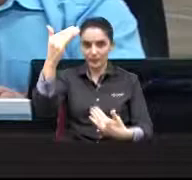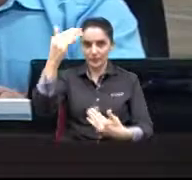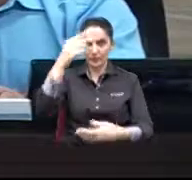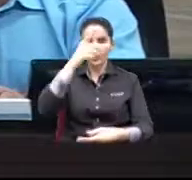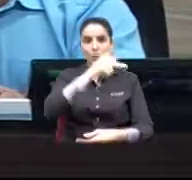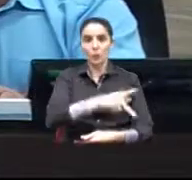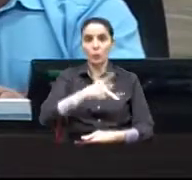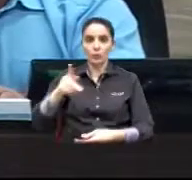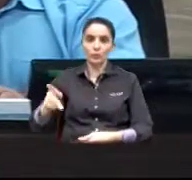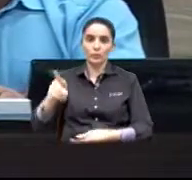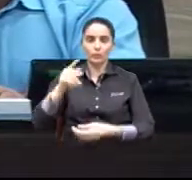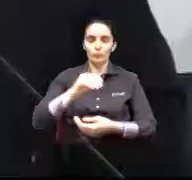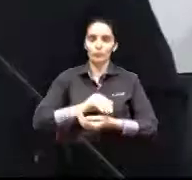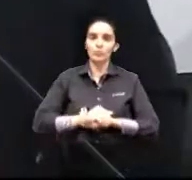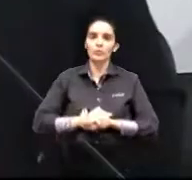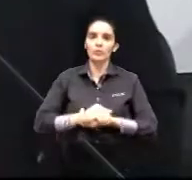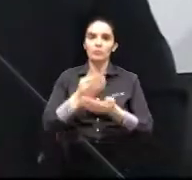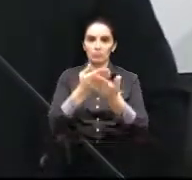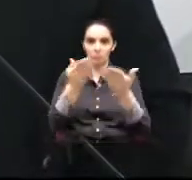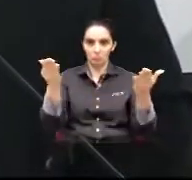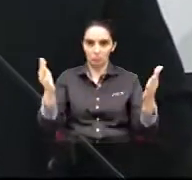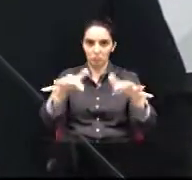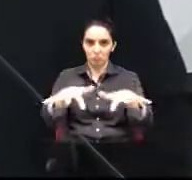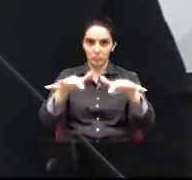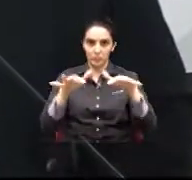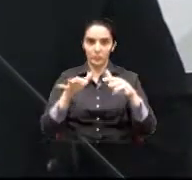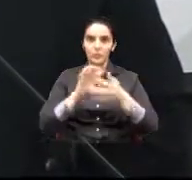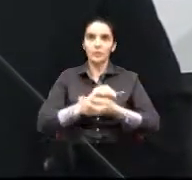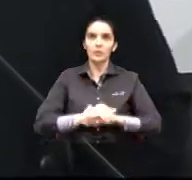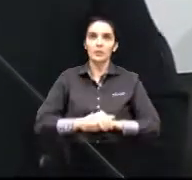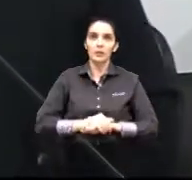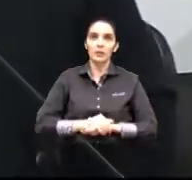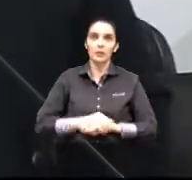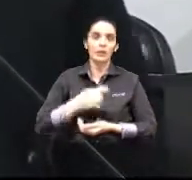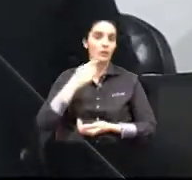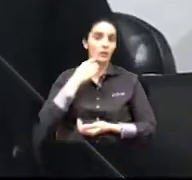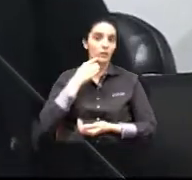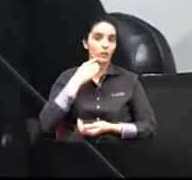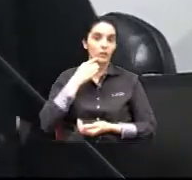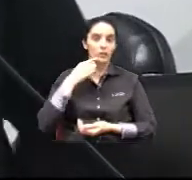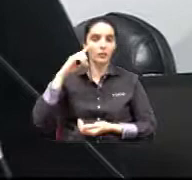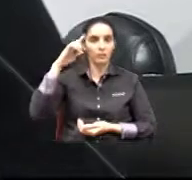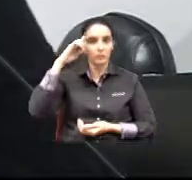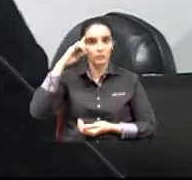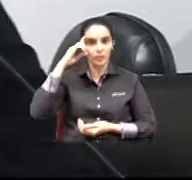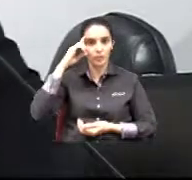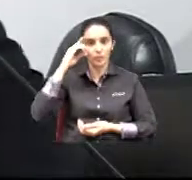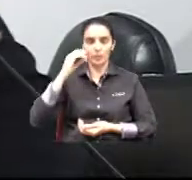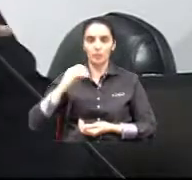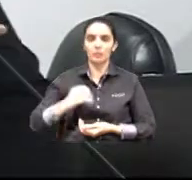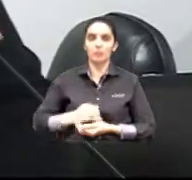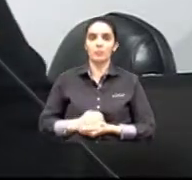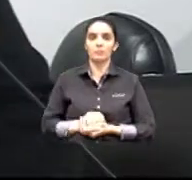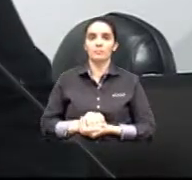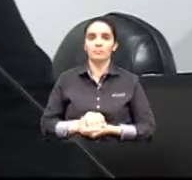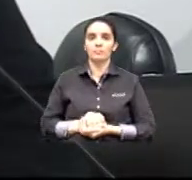aí. Eu me dispus a fazer o Dia da Informática, então vou estar protocolando nessa casa o Dia da